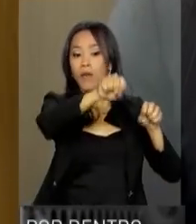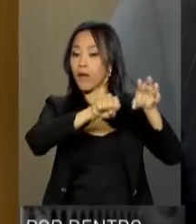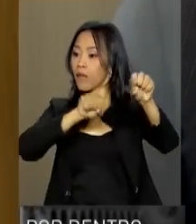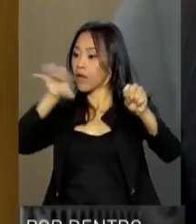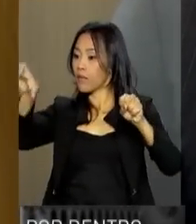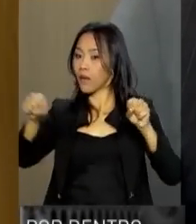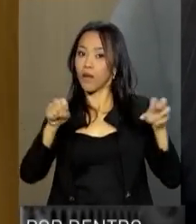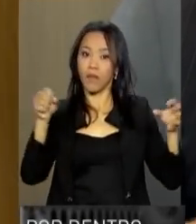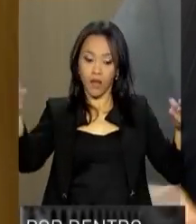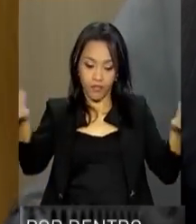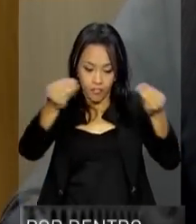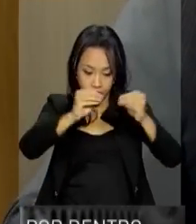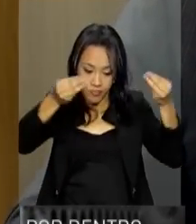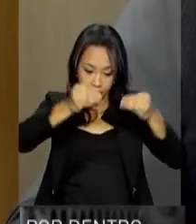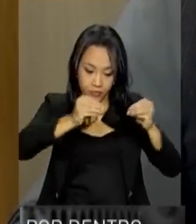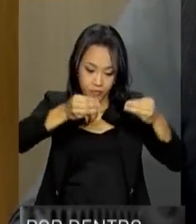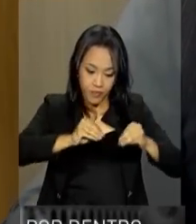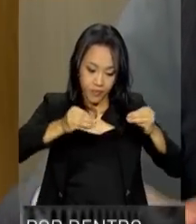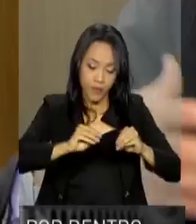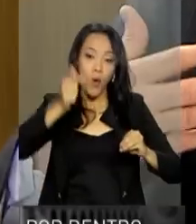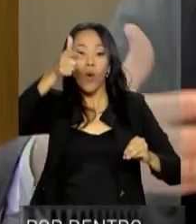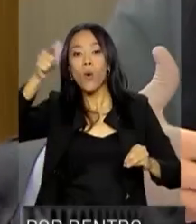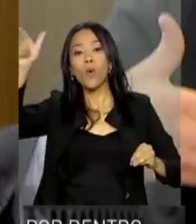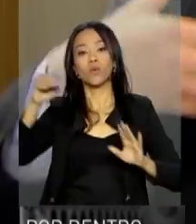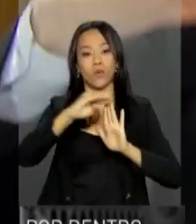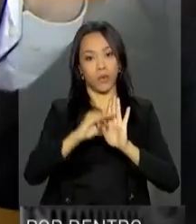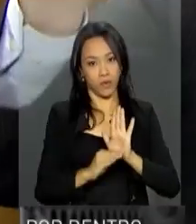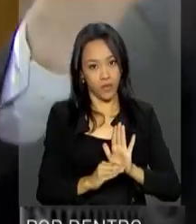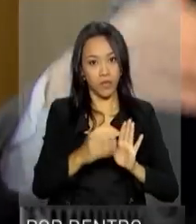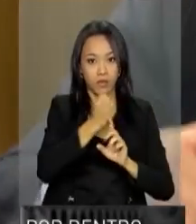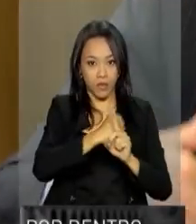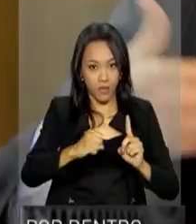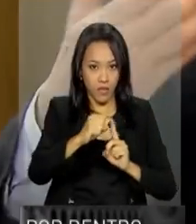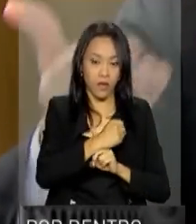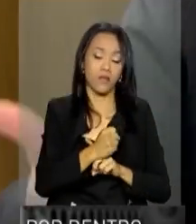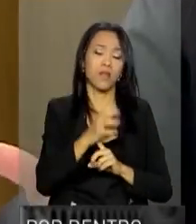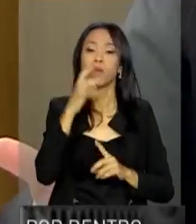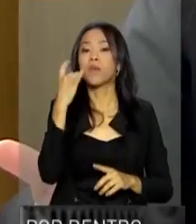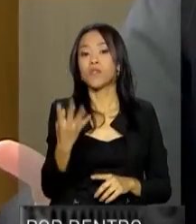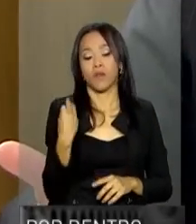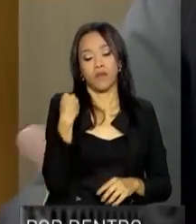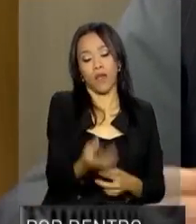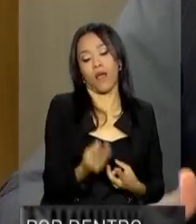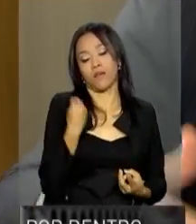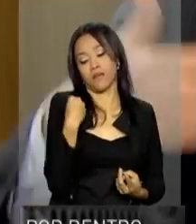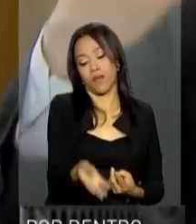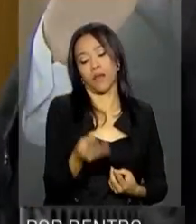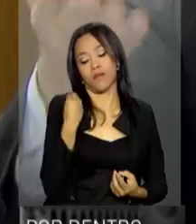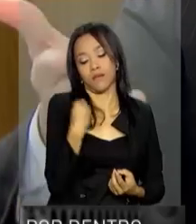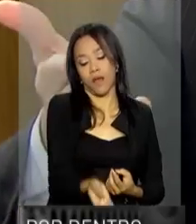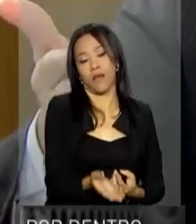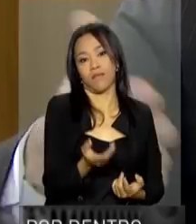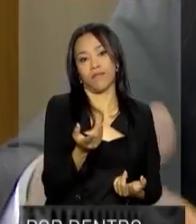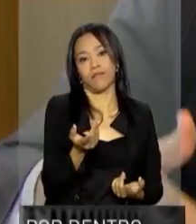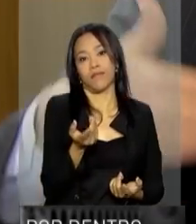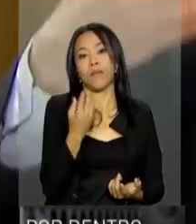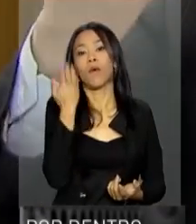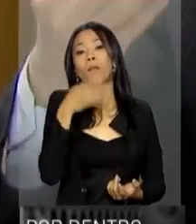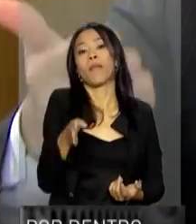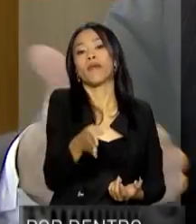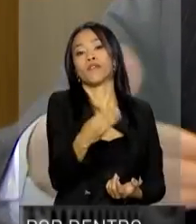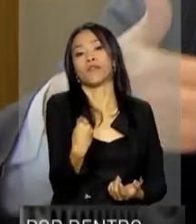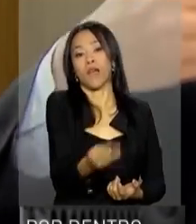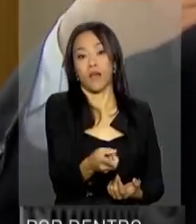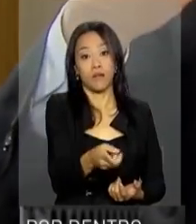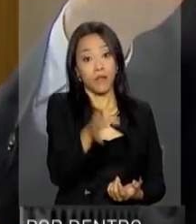programas de inclusão produtiva para que as famílias têm o protagonismo não basta só ficar dando o peixe tem que ensinar a pescar então